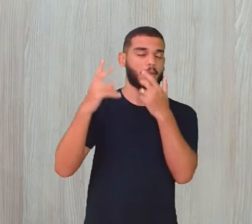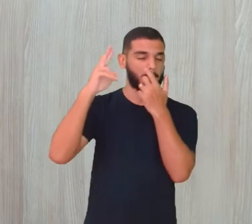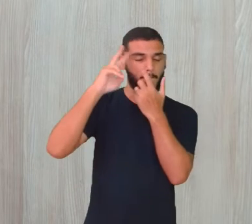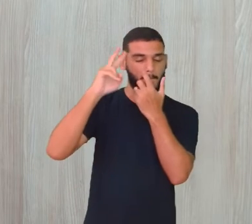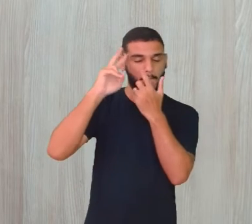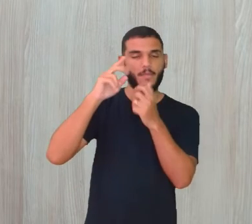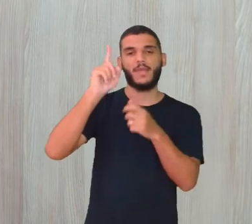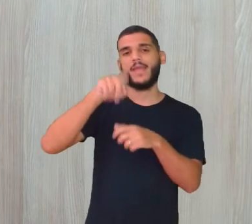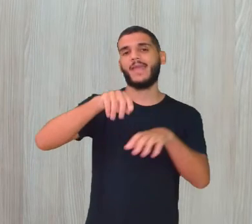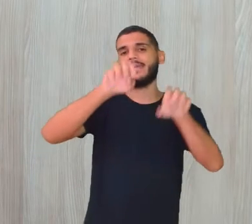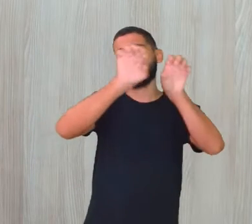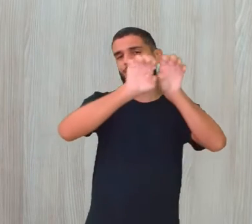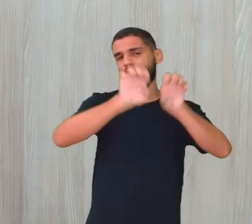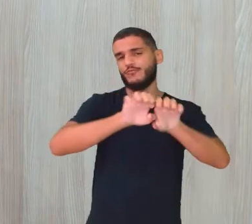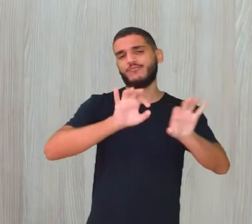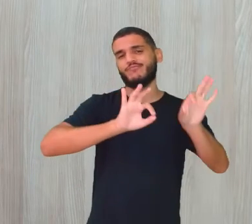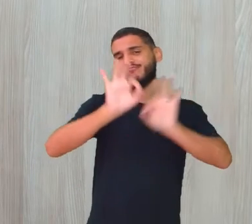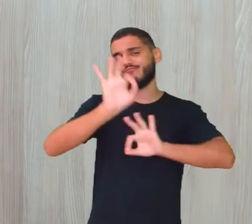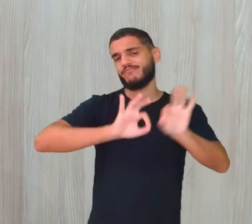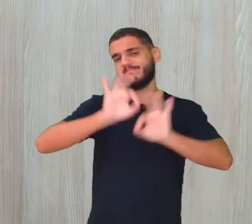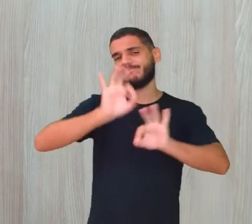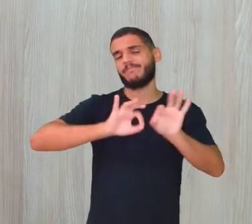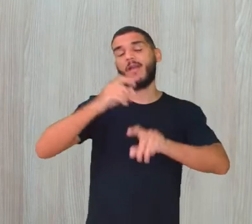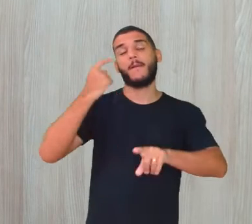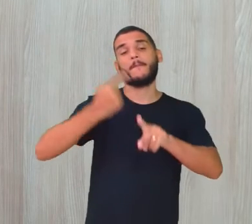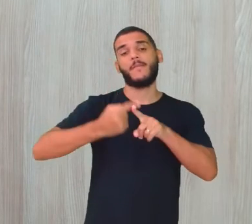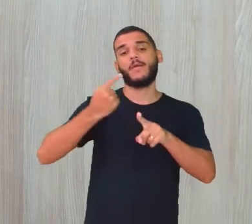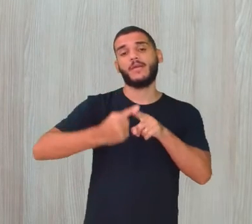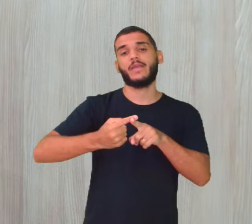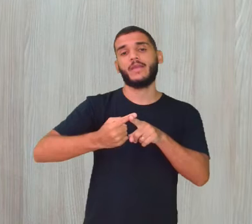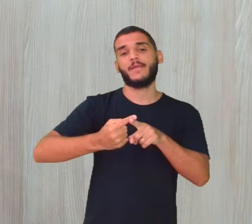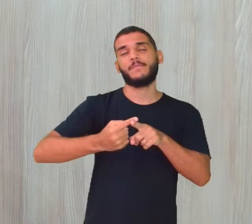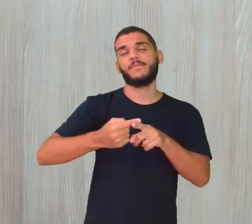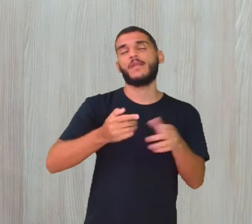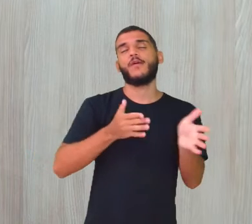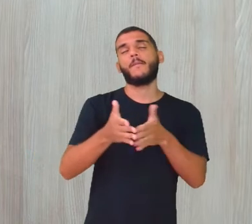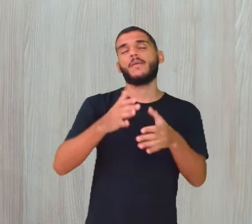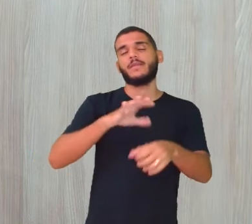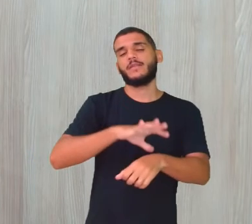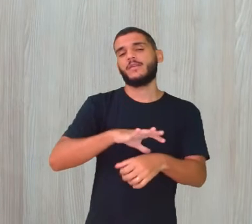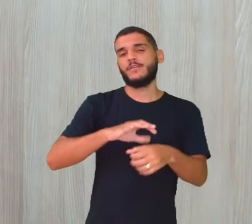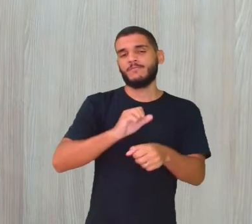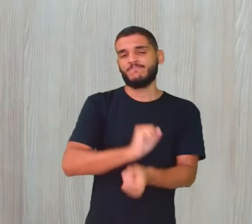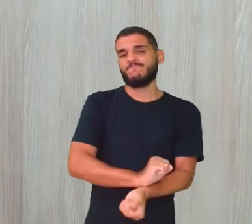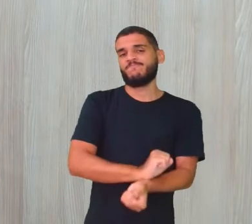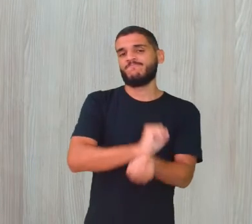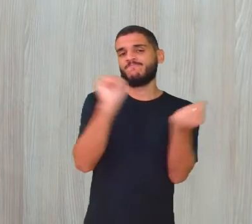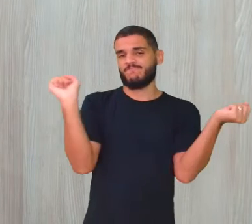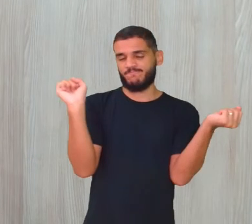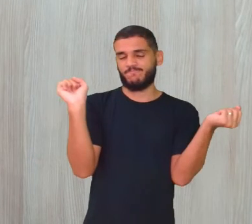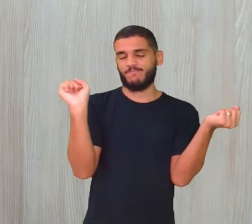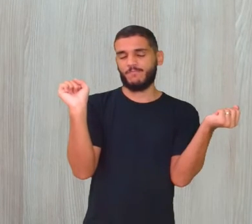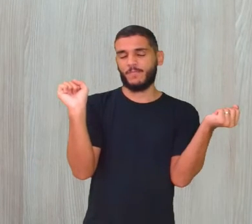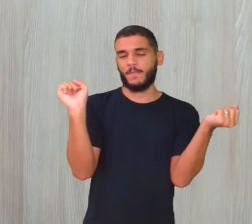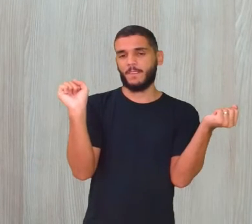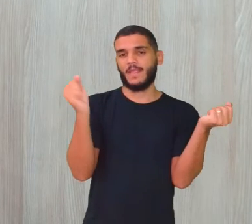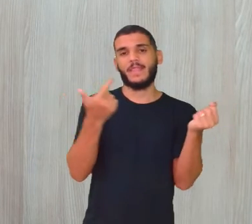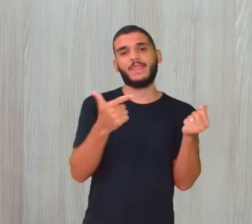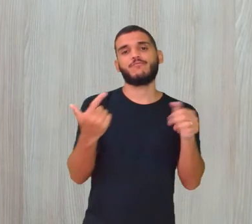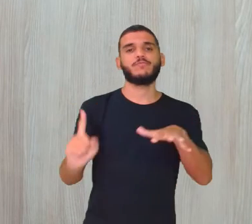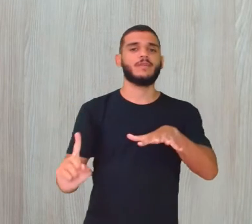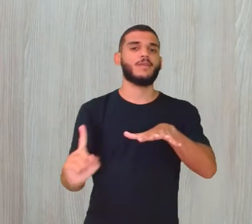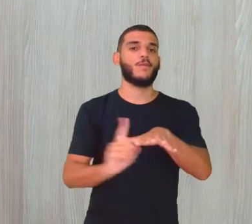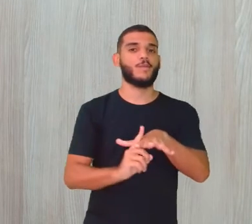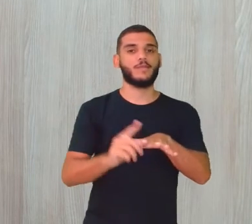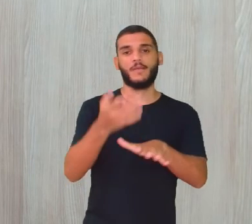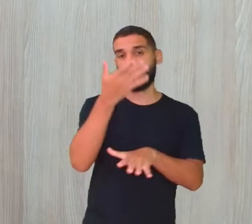Dessa estrutura aí toda histórica, porque quando se aboliu, quando a gente estava falando a escravidão, não foi incluída essas